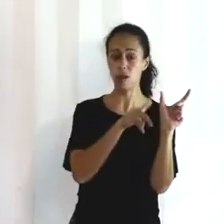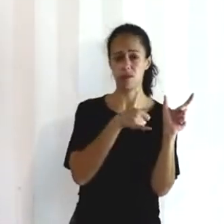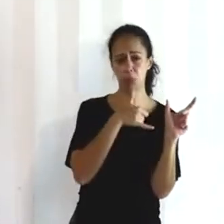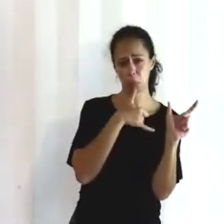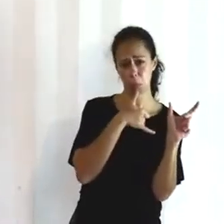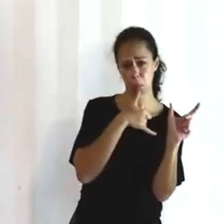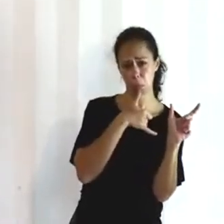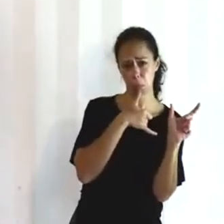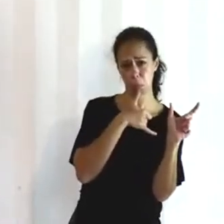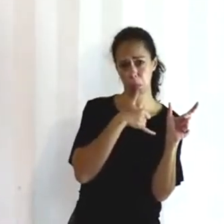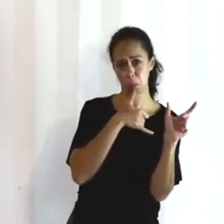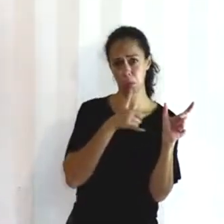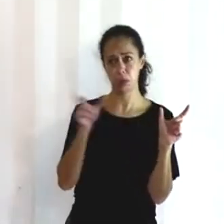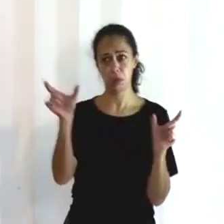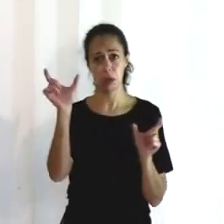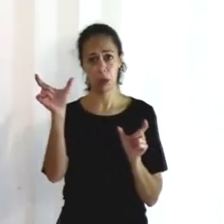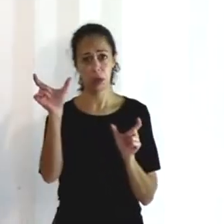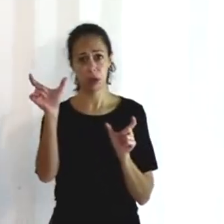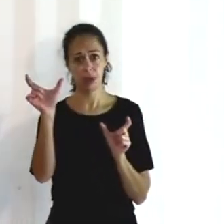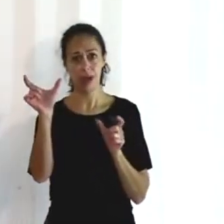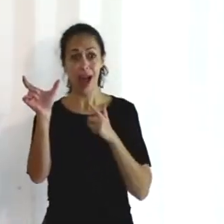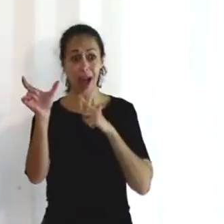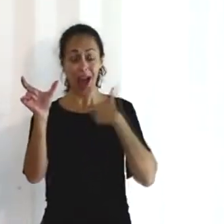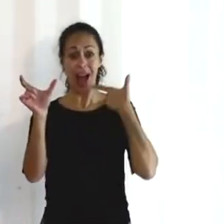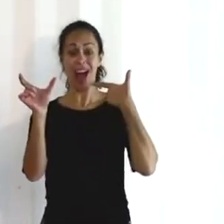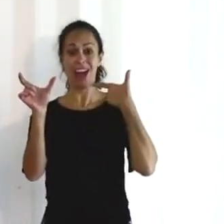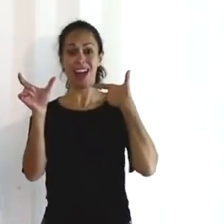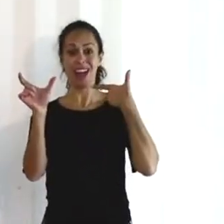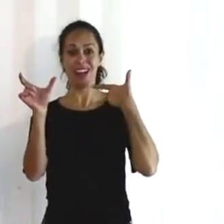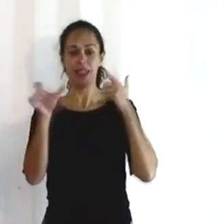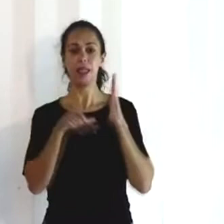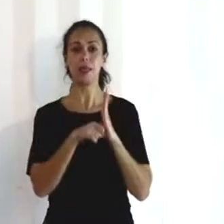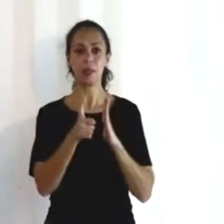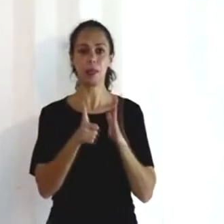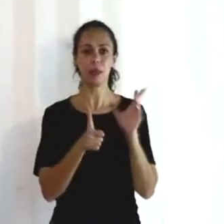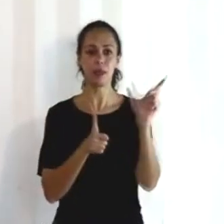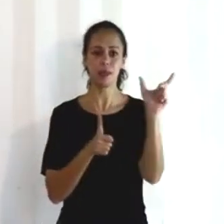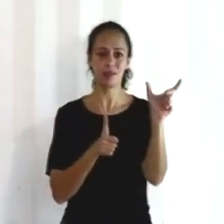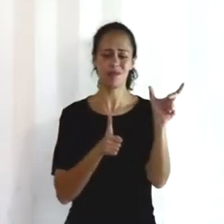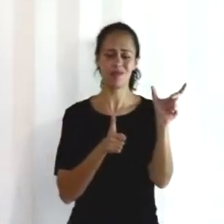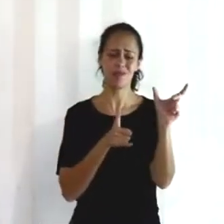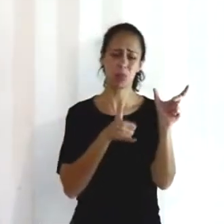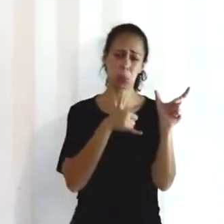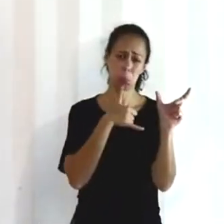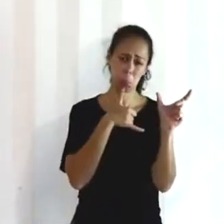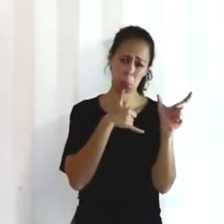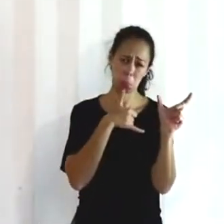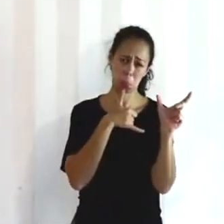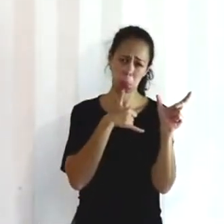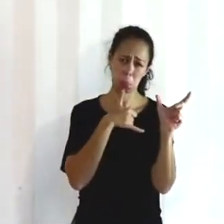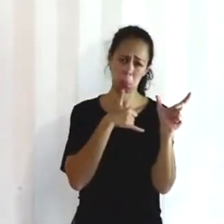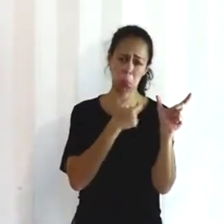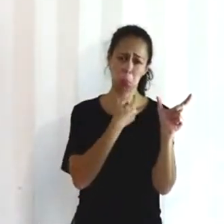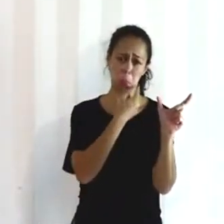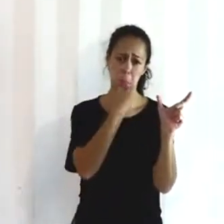mesma folha. Primeiro a triste, depois a feliz. Vocês sabem como fazer